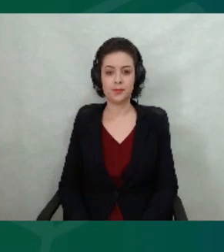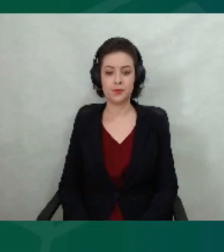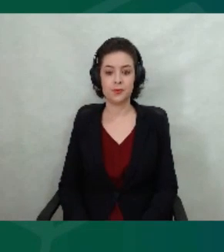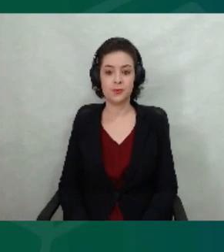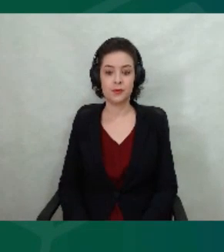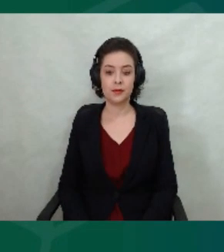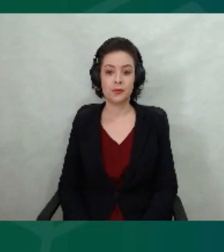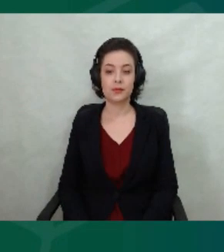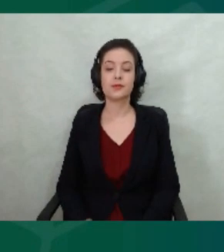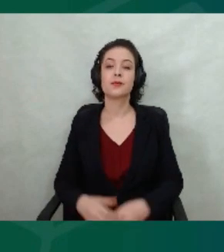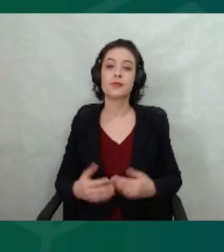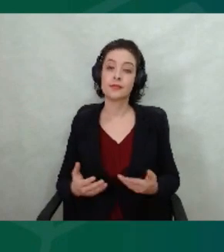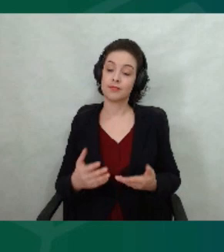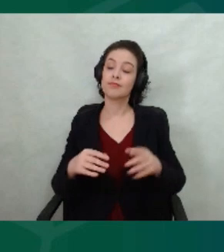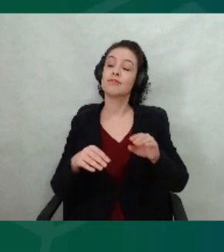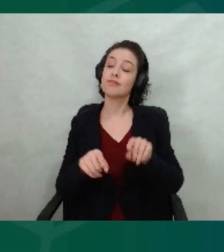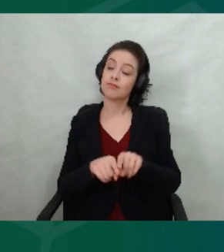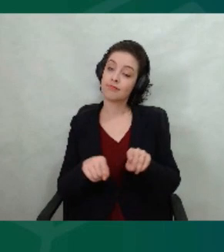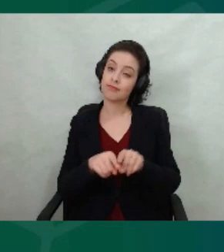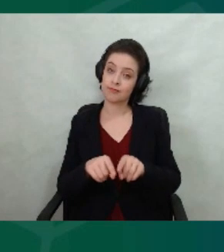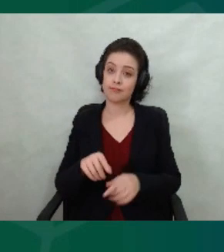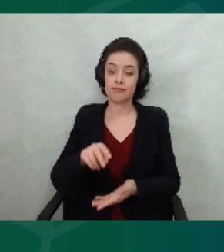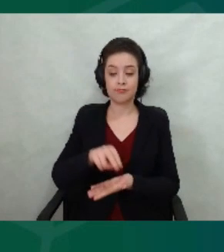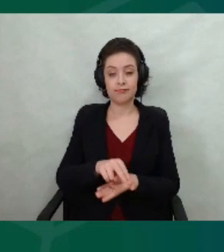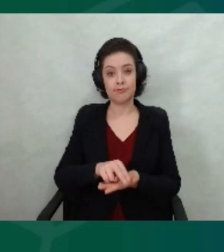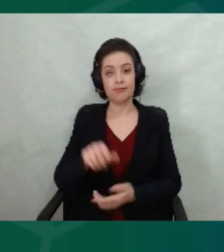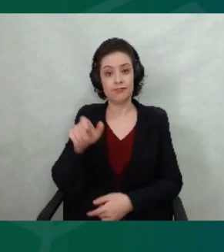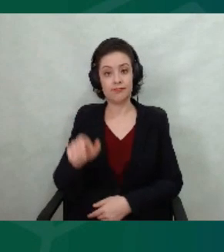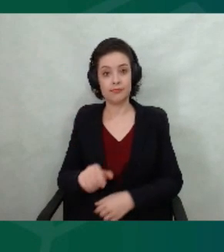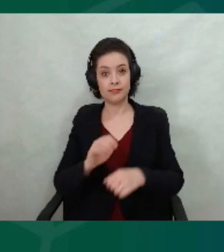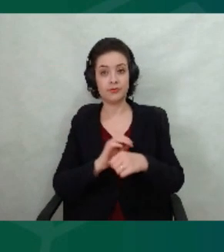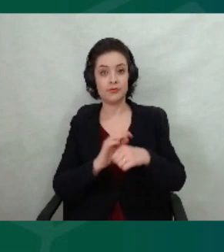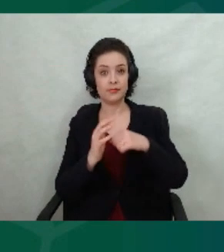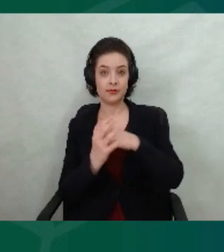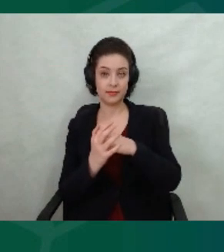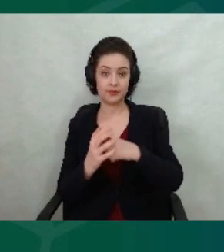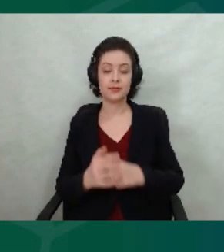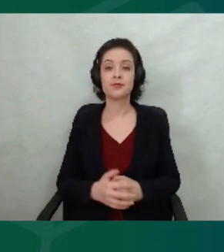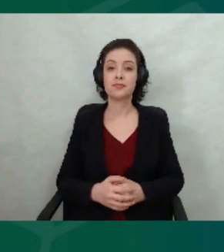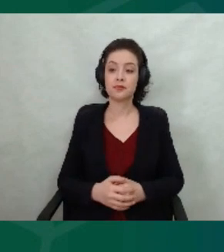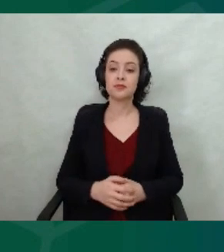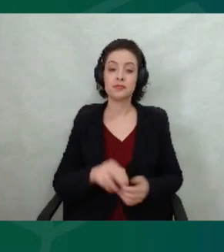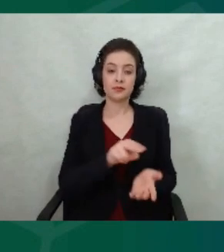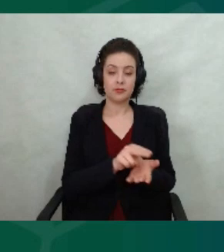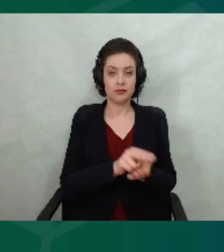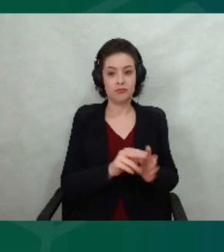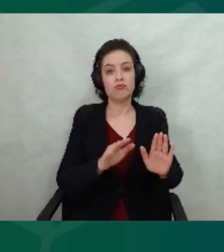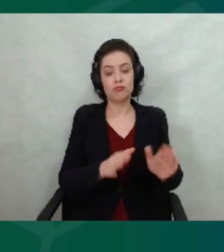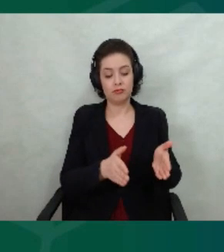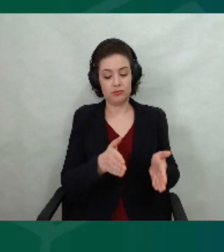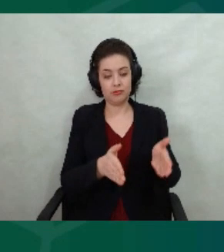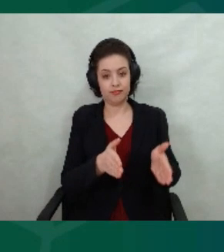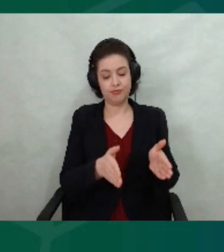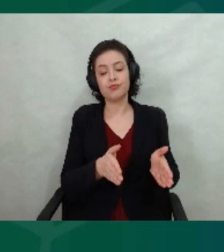Bom, além desse paciente do COVID, que está nessa condição